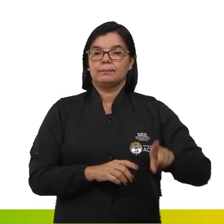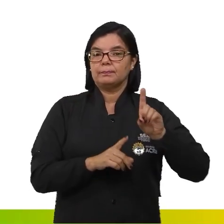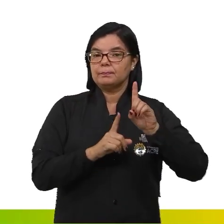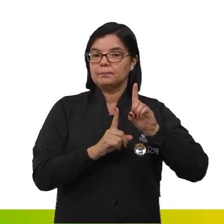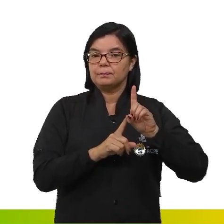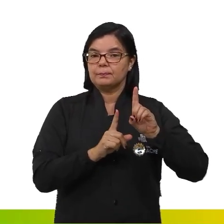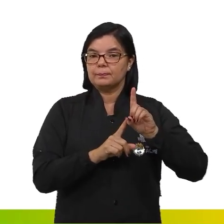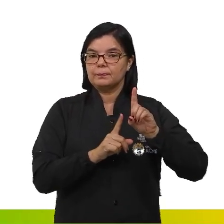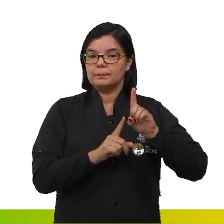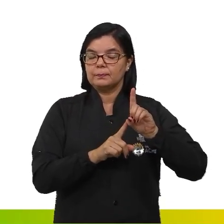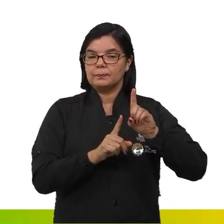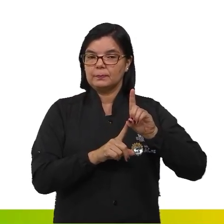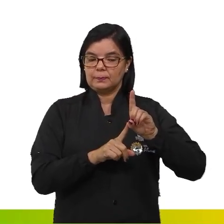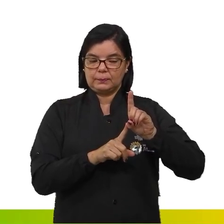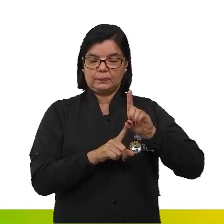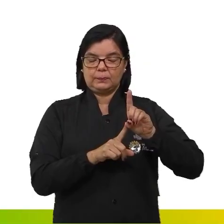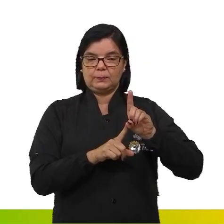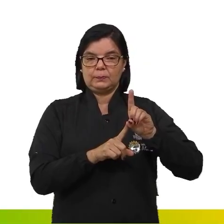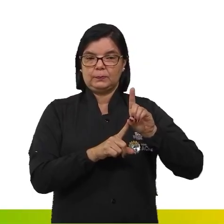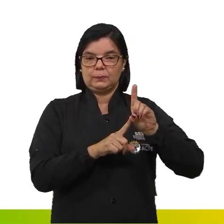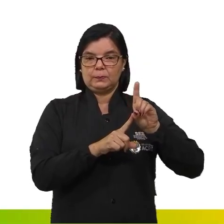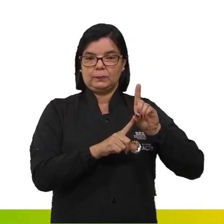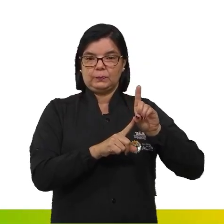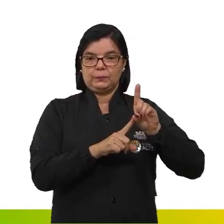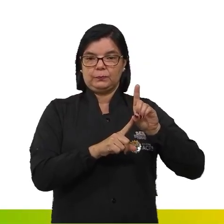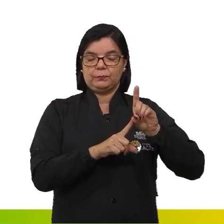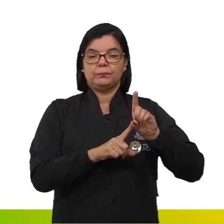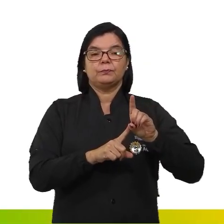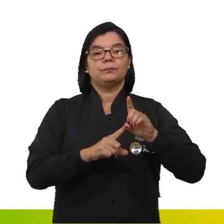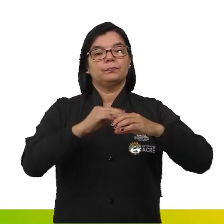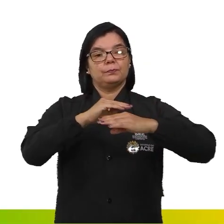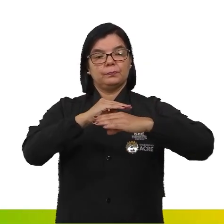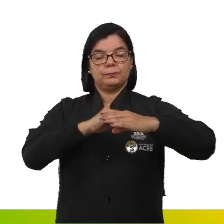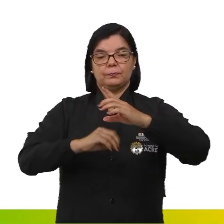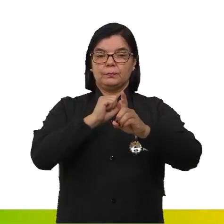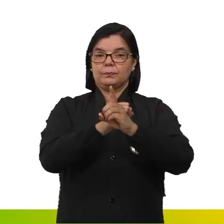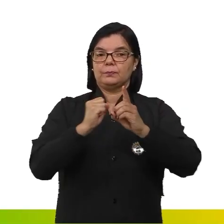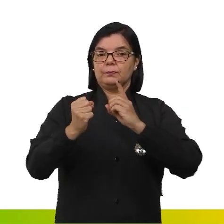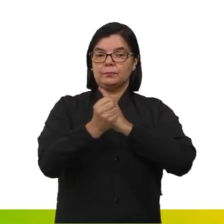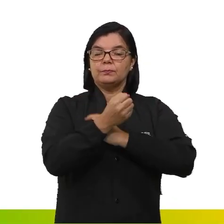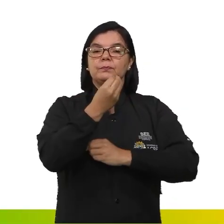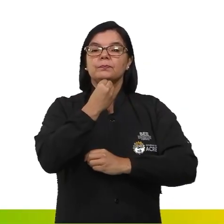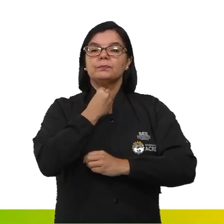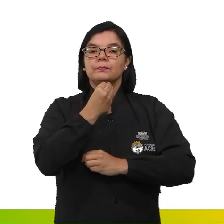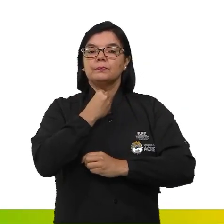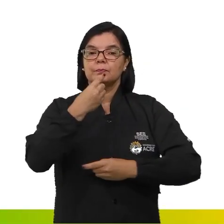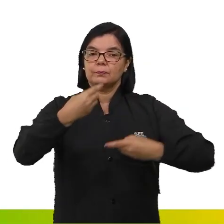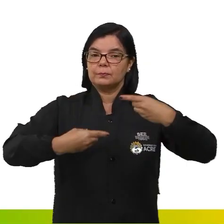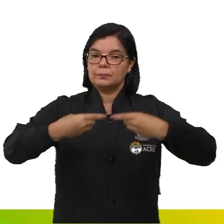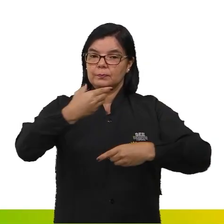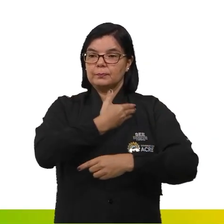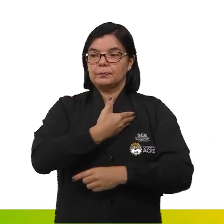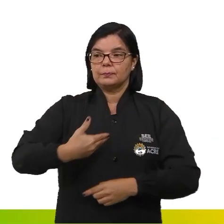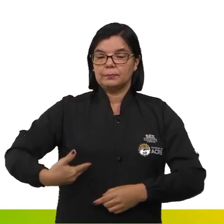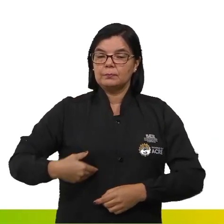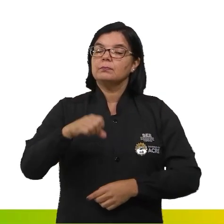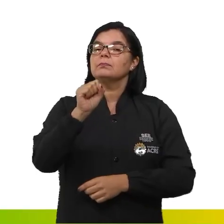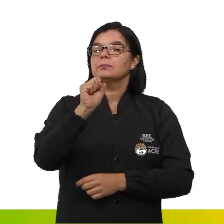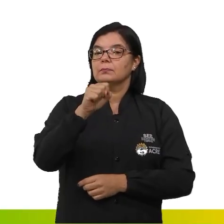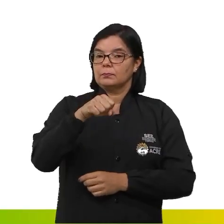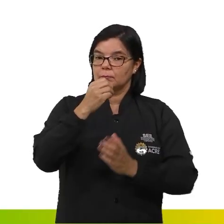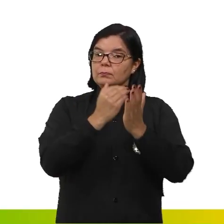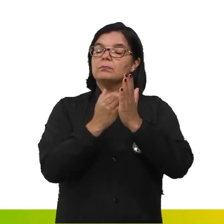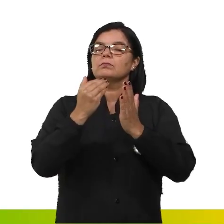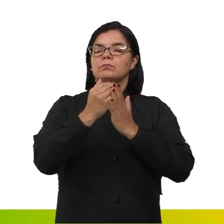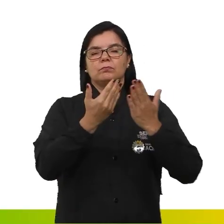Então, temos como resposta desigualdade social e enfraquecimento das políticas públicas. Isso sim, aumenta